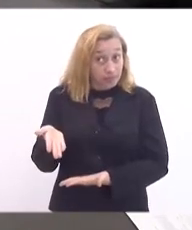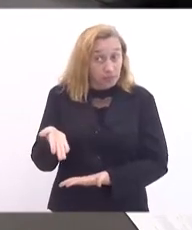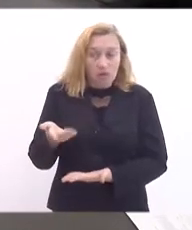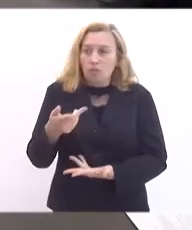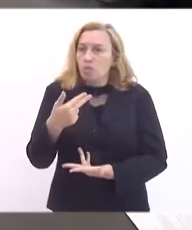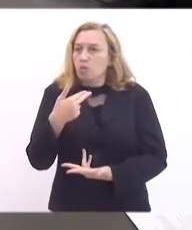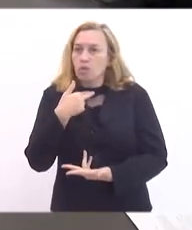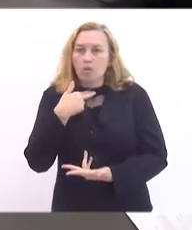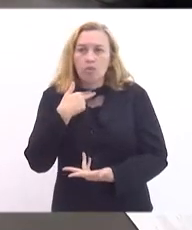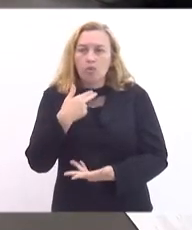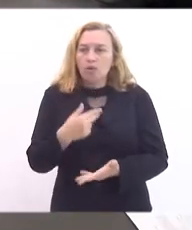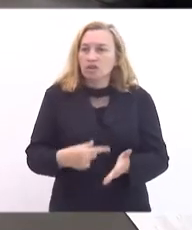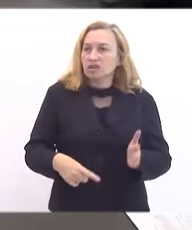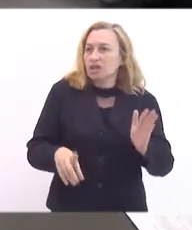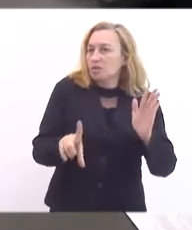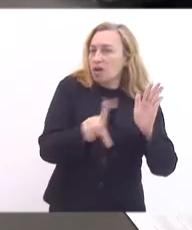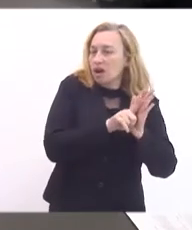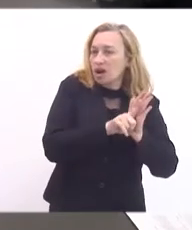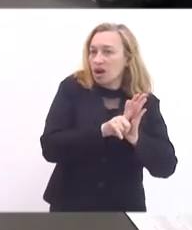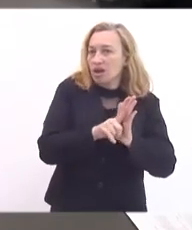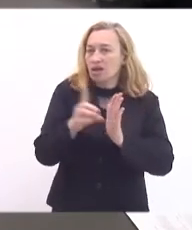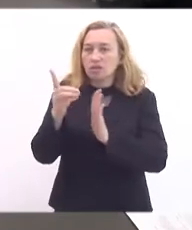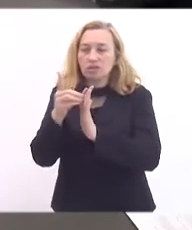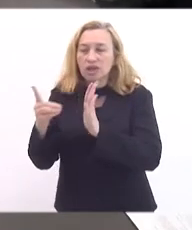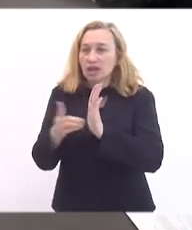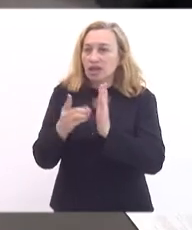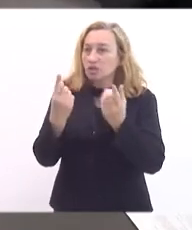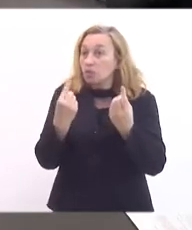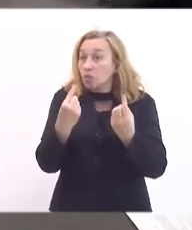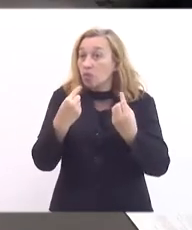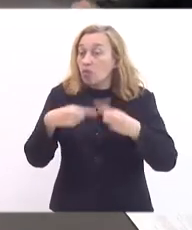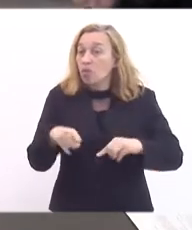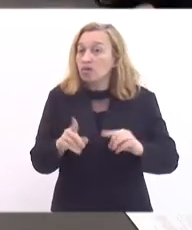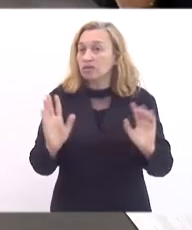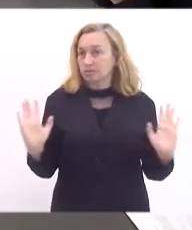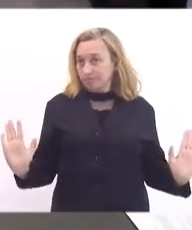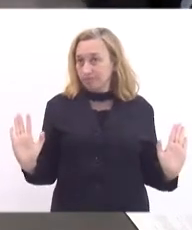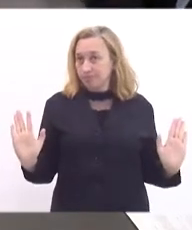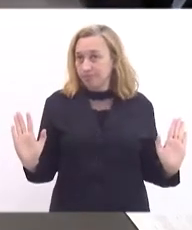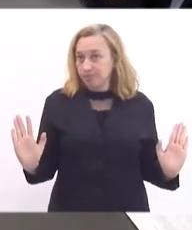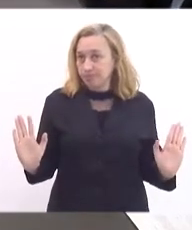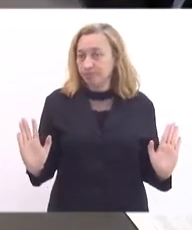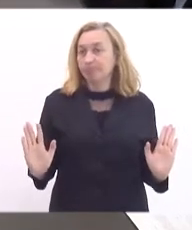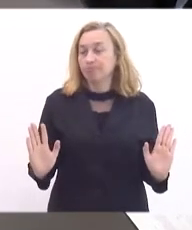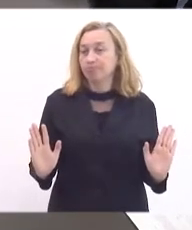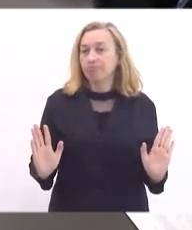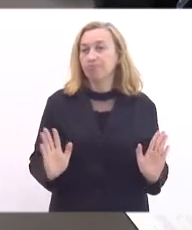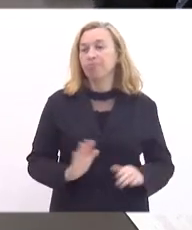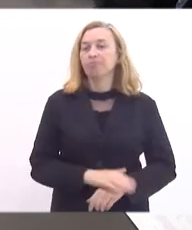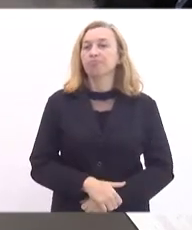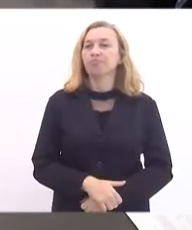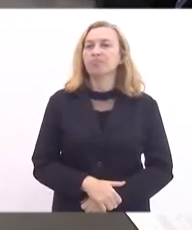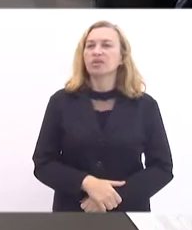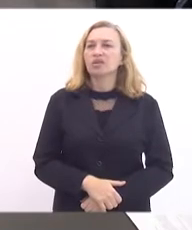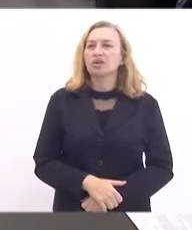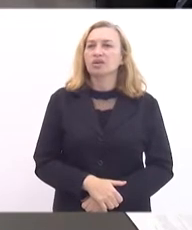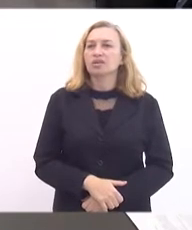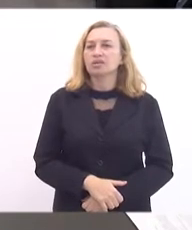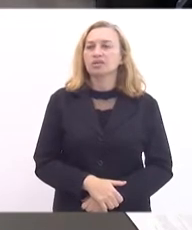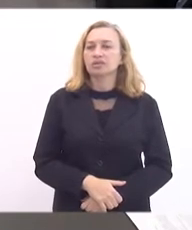você não vai poder ter uma lei um decreto. Para edição e não vale